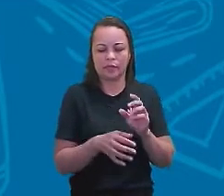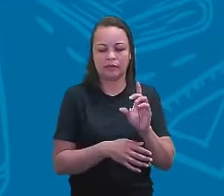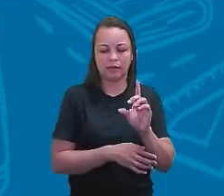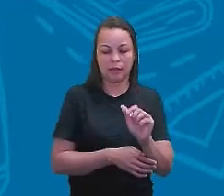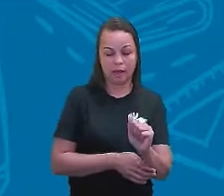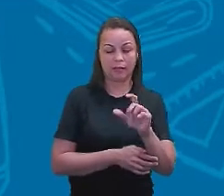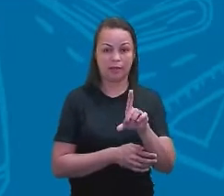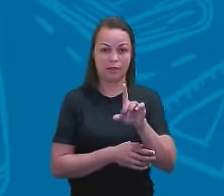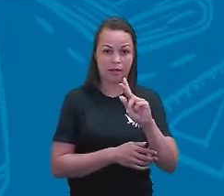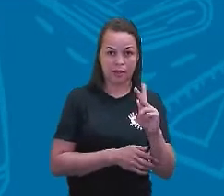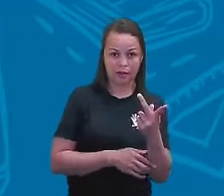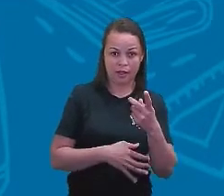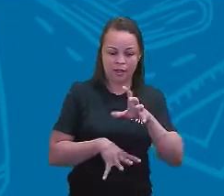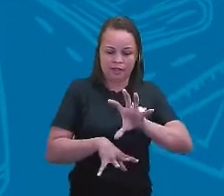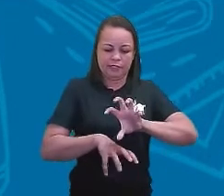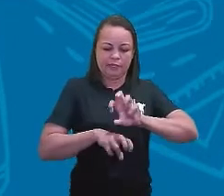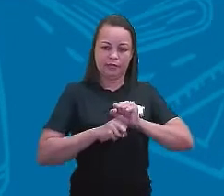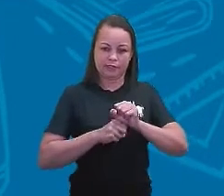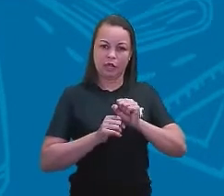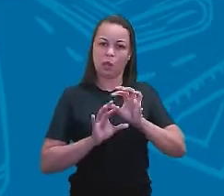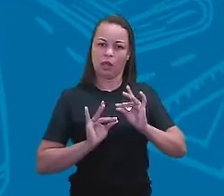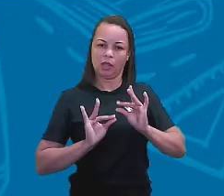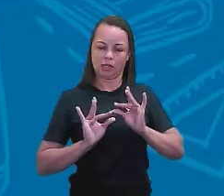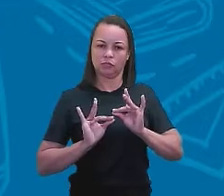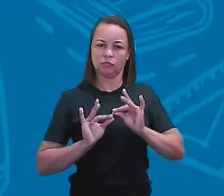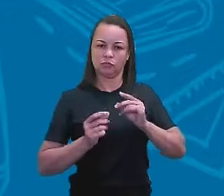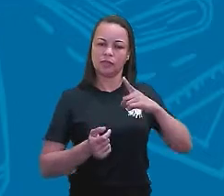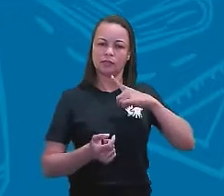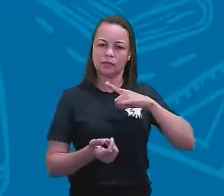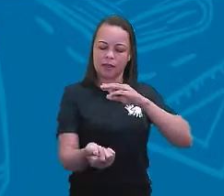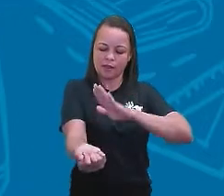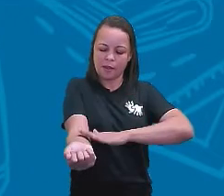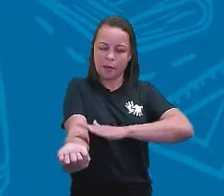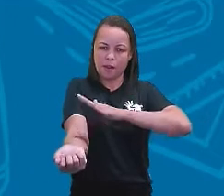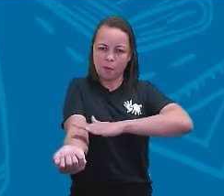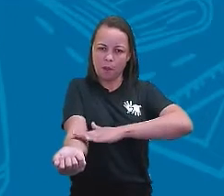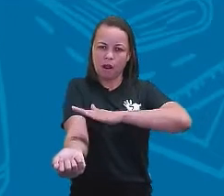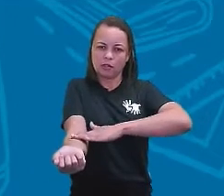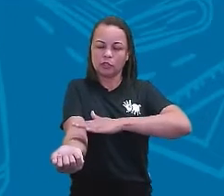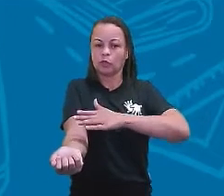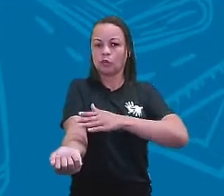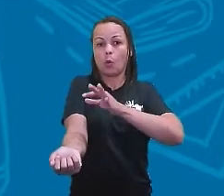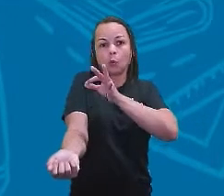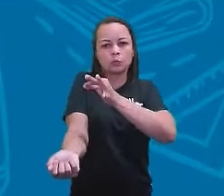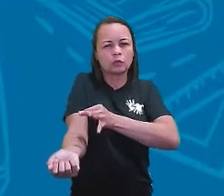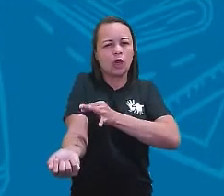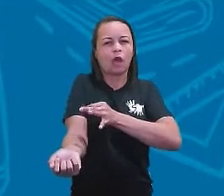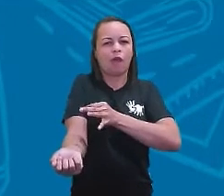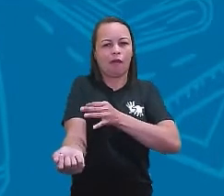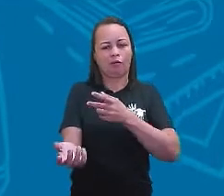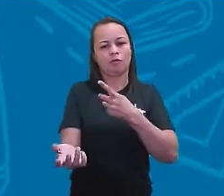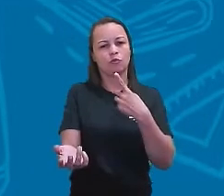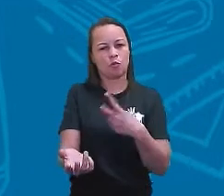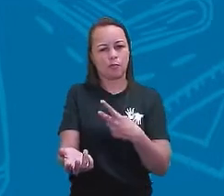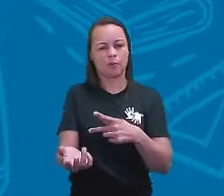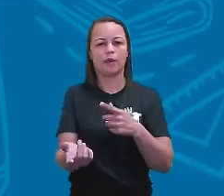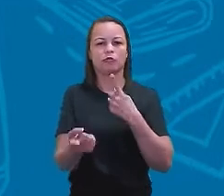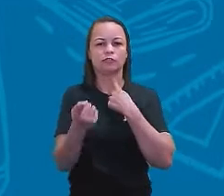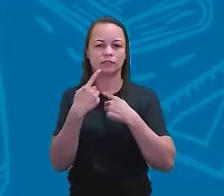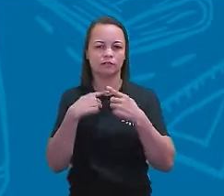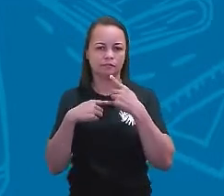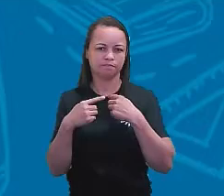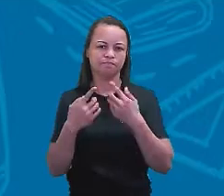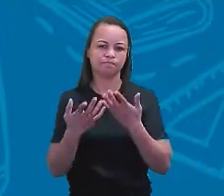ADH para reter líquido, para justamente manter a pressão arterial elevada ou ideal para o que se espera, para o que se deseja.